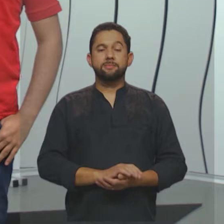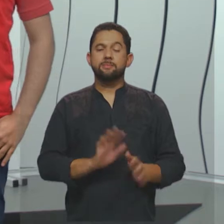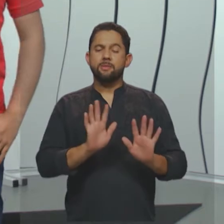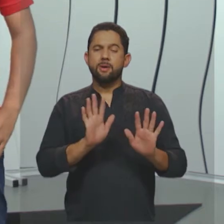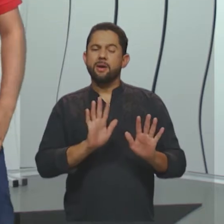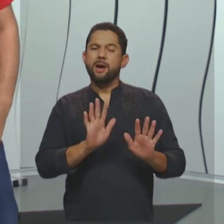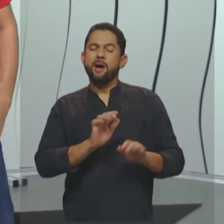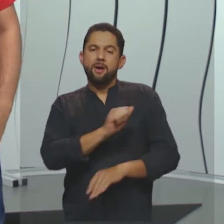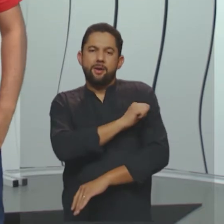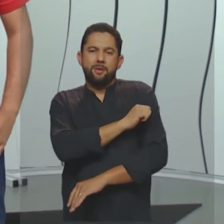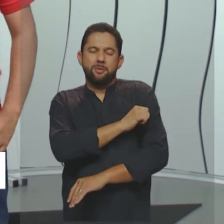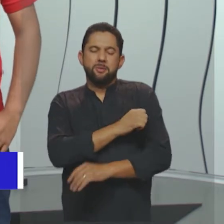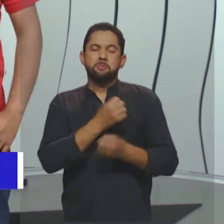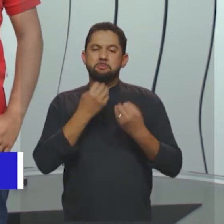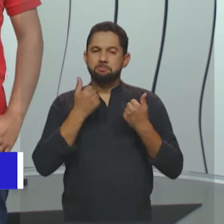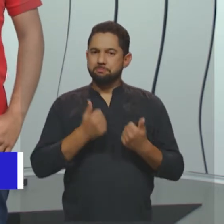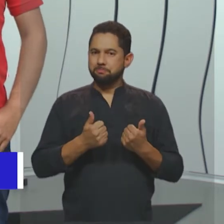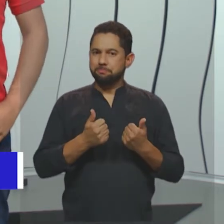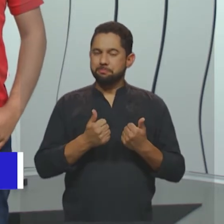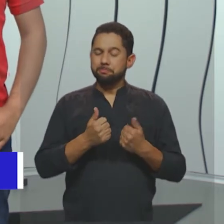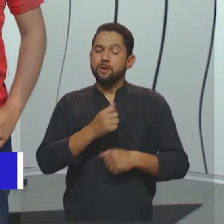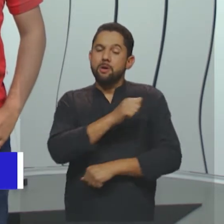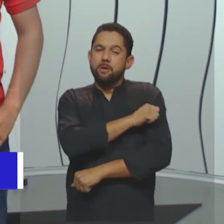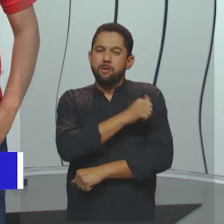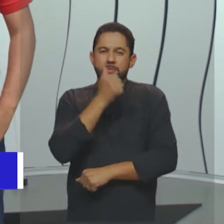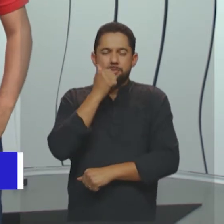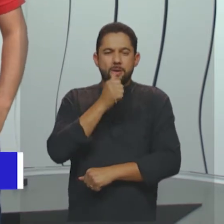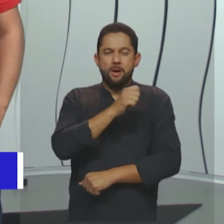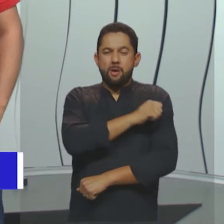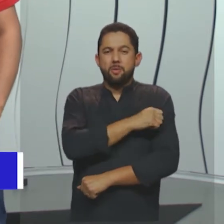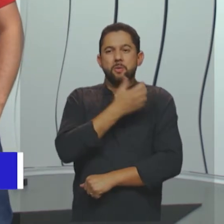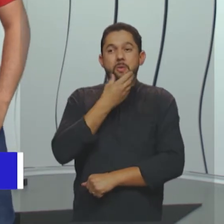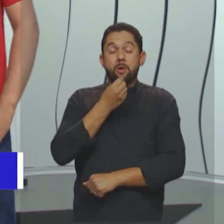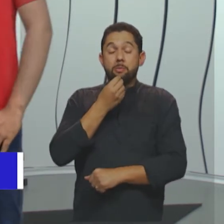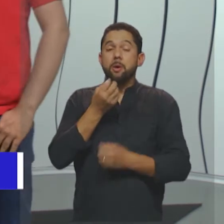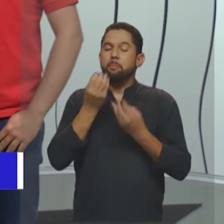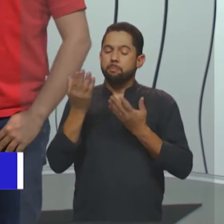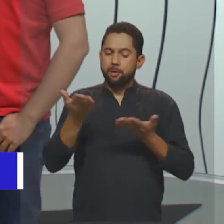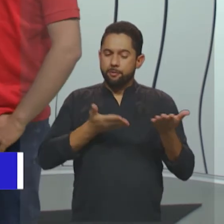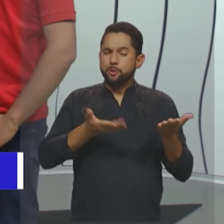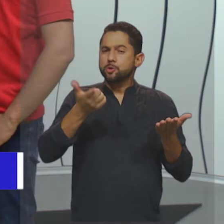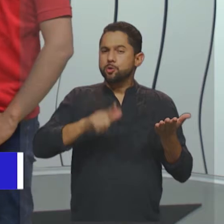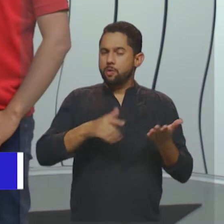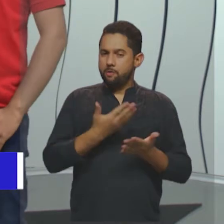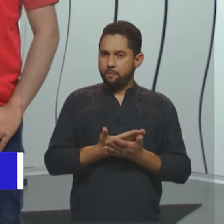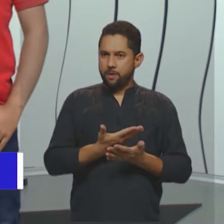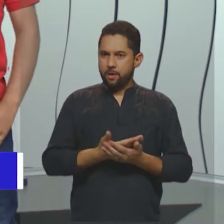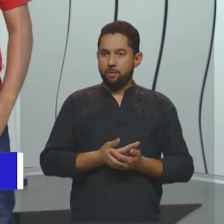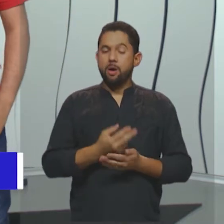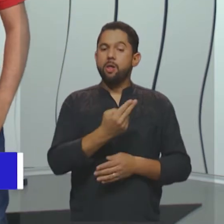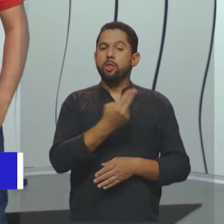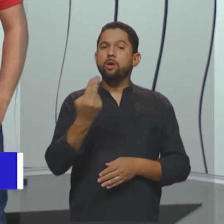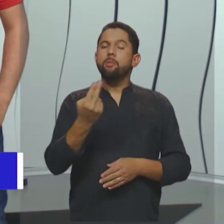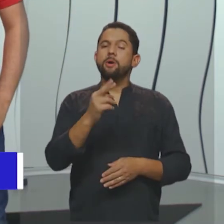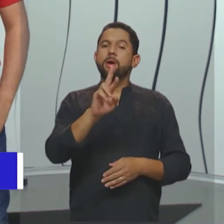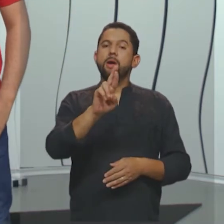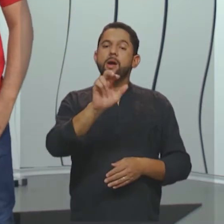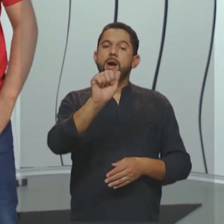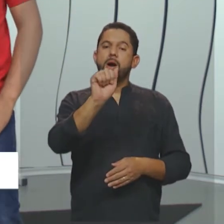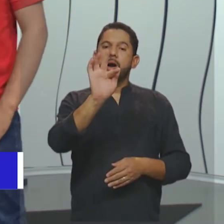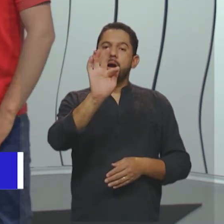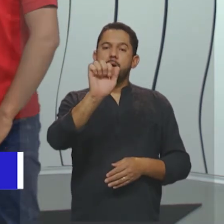Olá, meu jovem, olá, minha jovem. Sejam bem-vindos a mais um Se Liga na Educação. Meu nome é Rafael e eu sou seu professor de